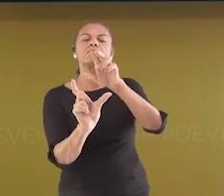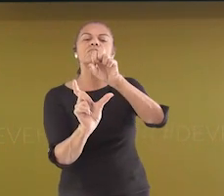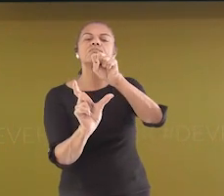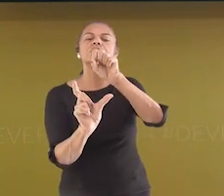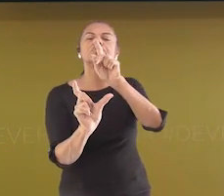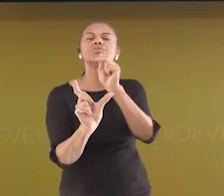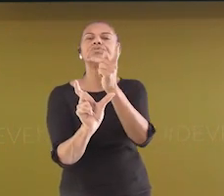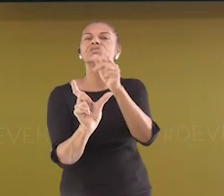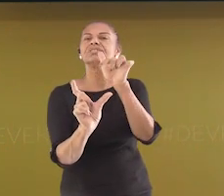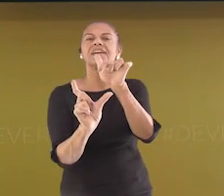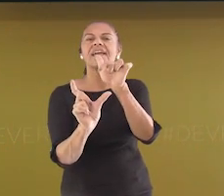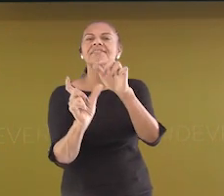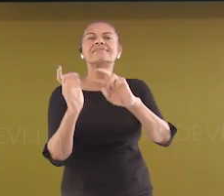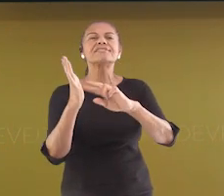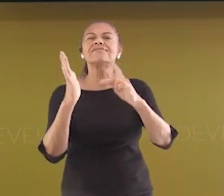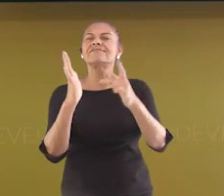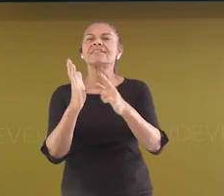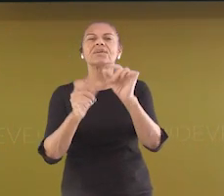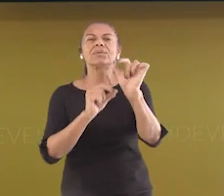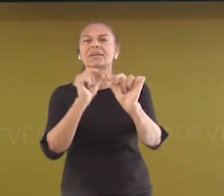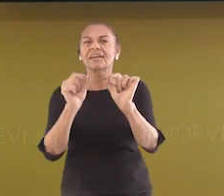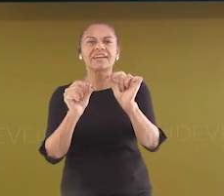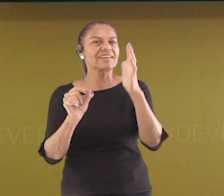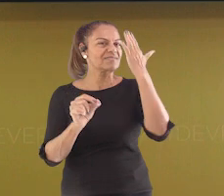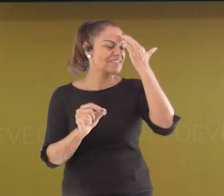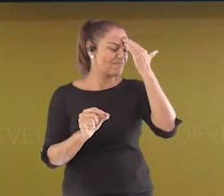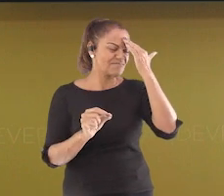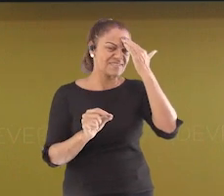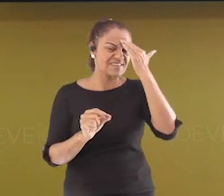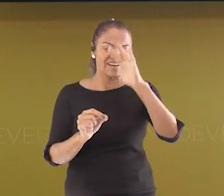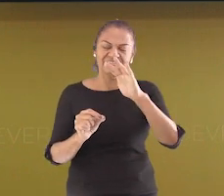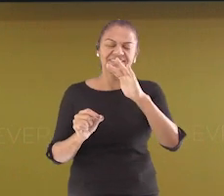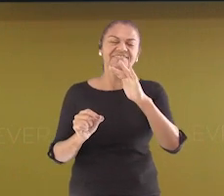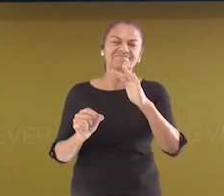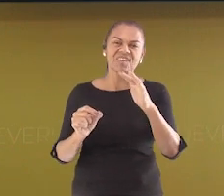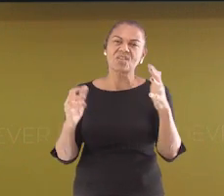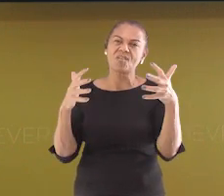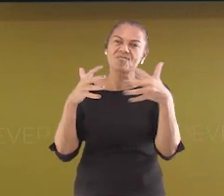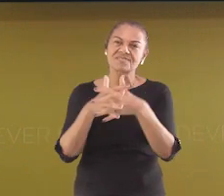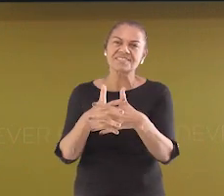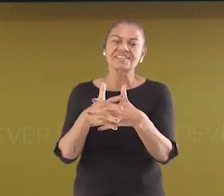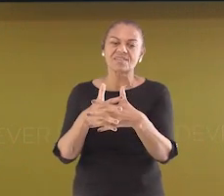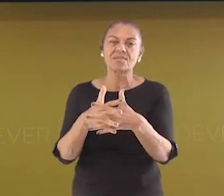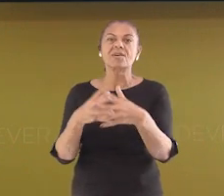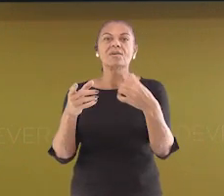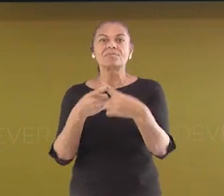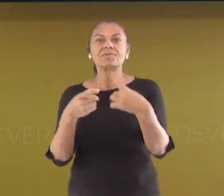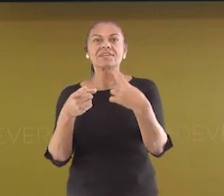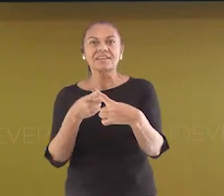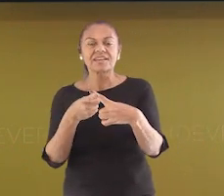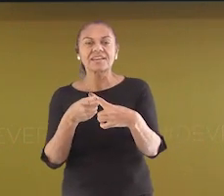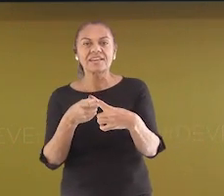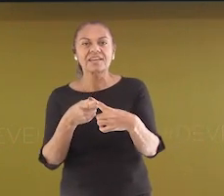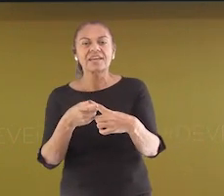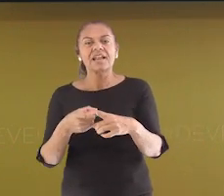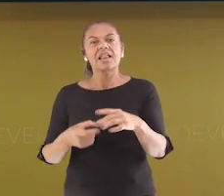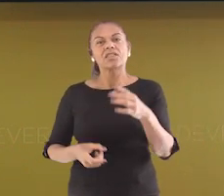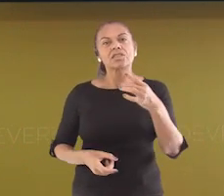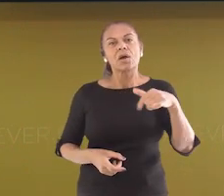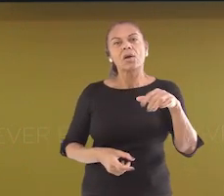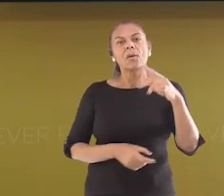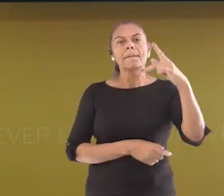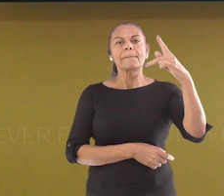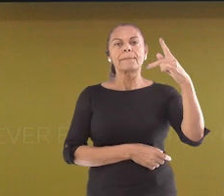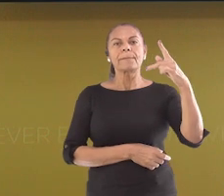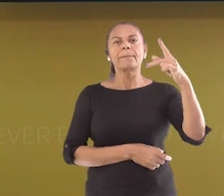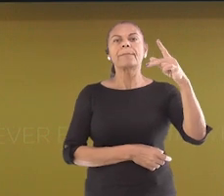que significa empurre em inglês. Esse estrangeirismo causa confusão, pois a sua pronúncia,